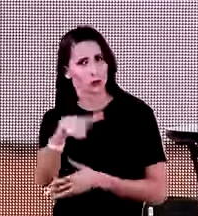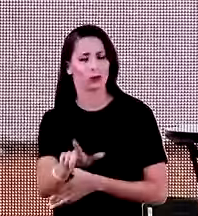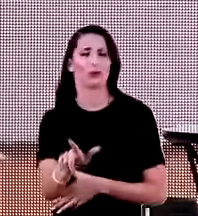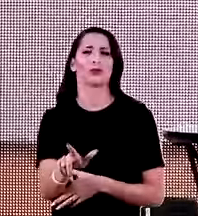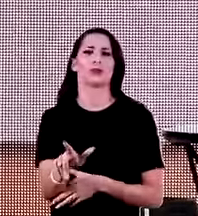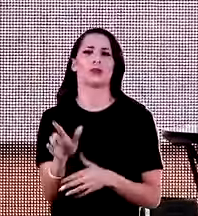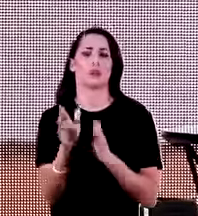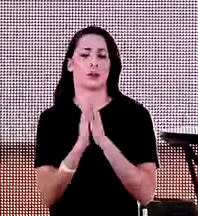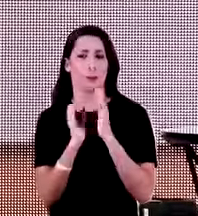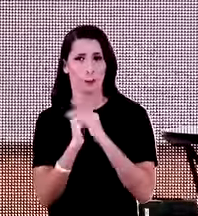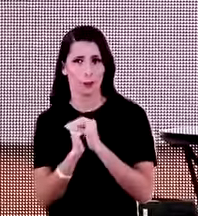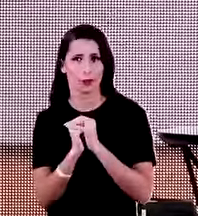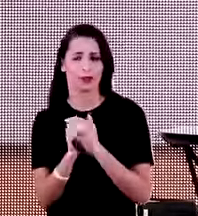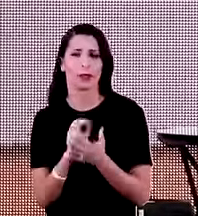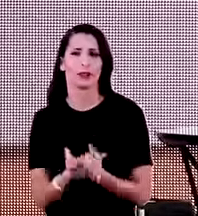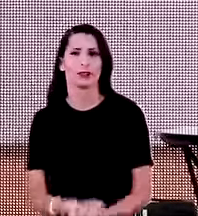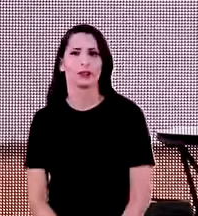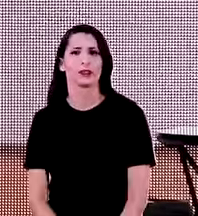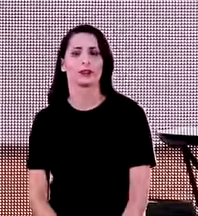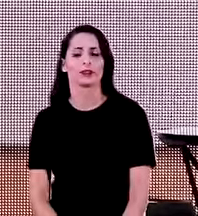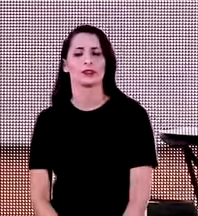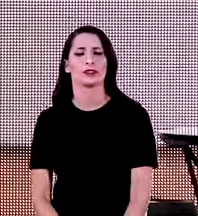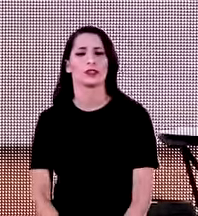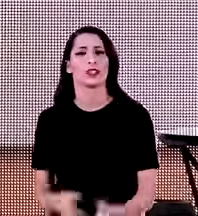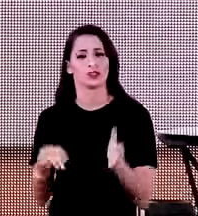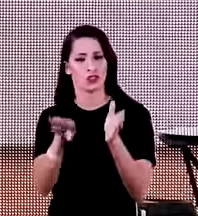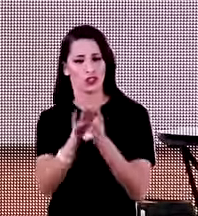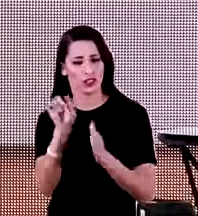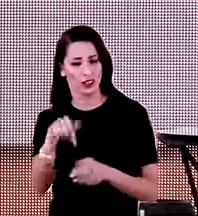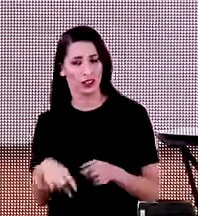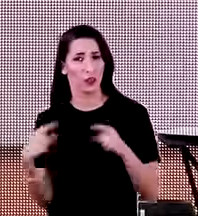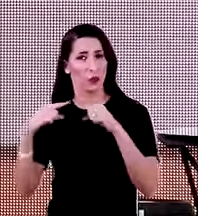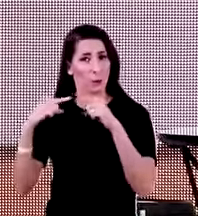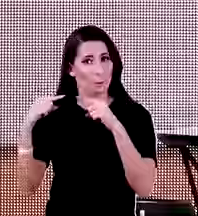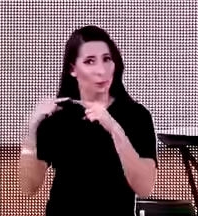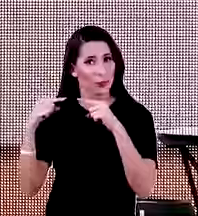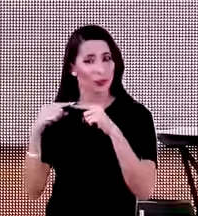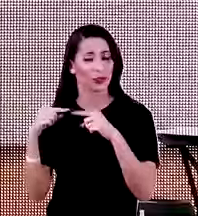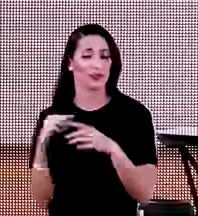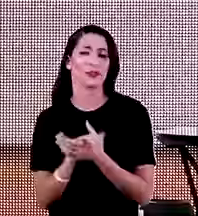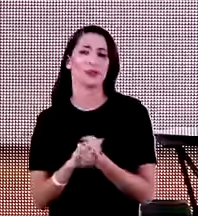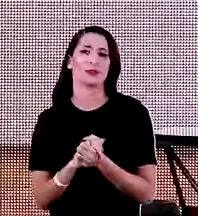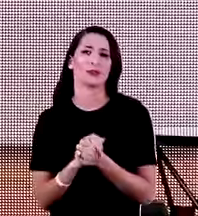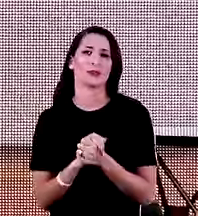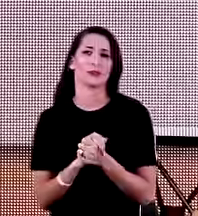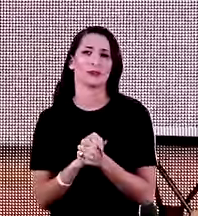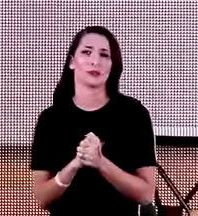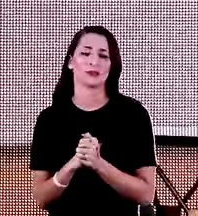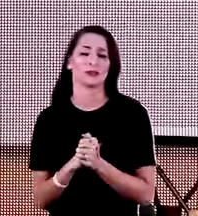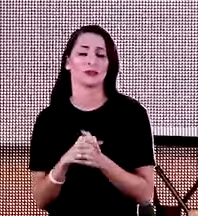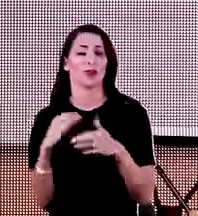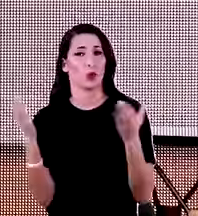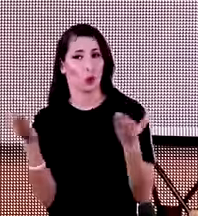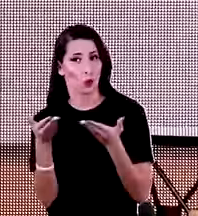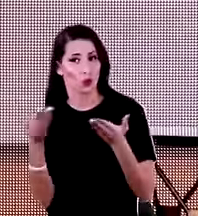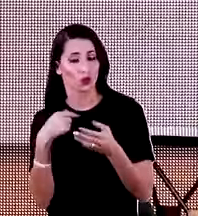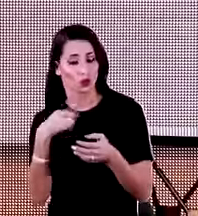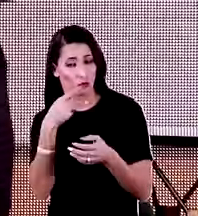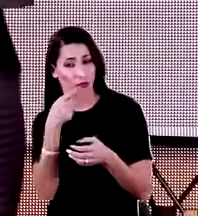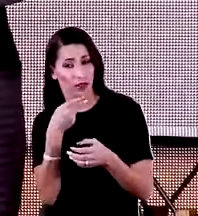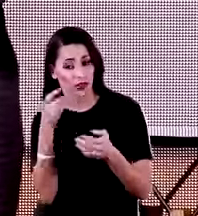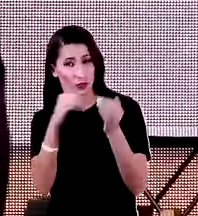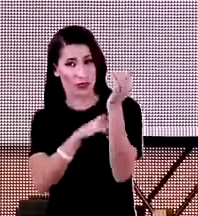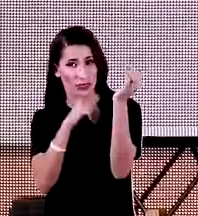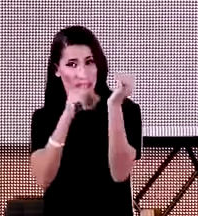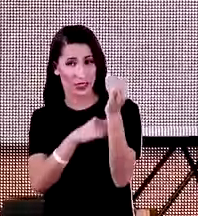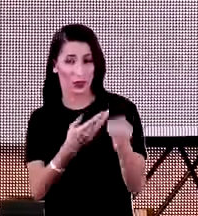Vim até combinando com a trincheira. Botei até uma bota. Vamos embora. Hoje eu vou falar sobre o